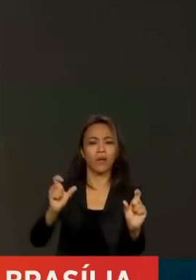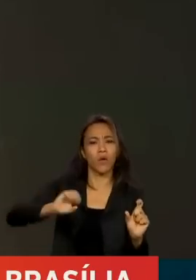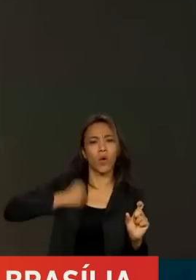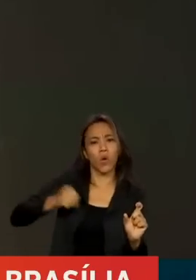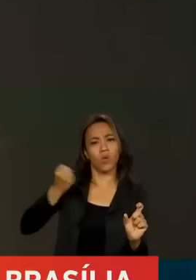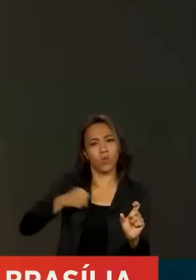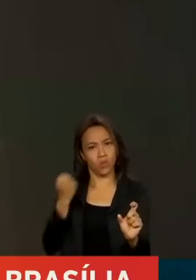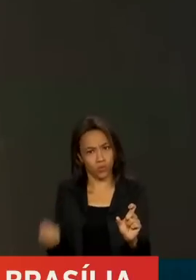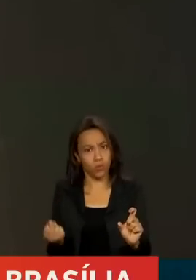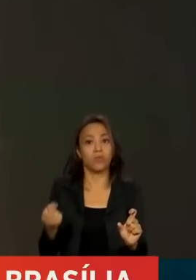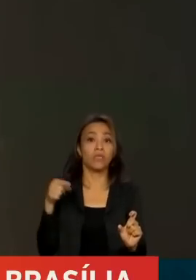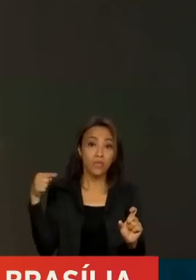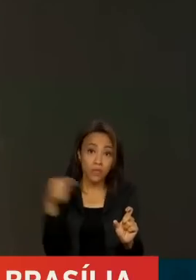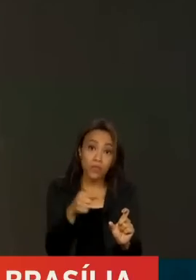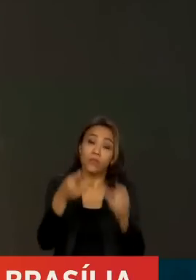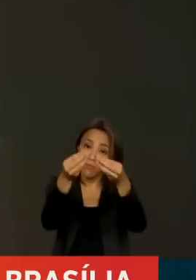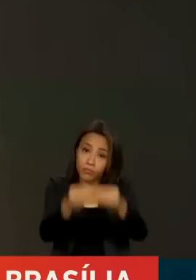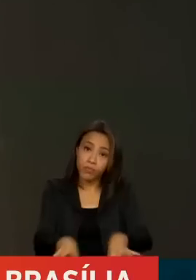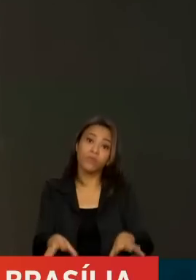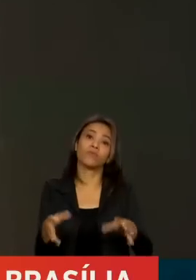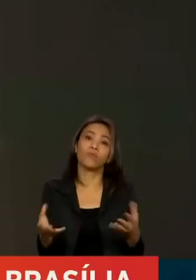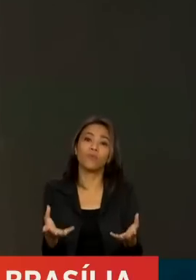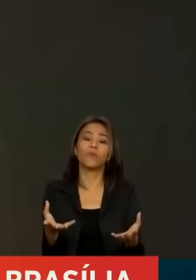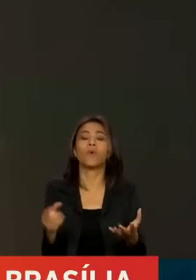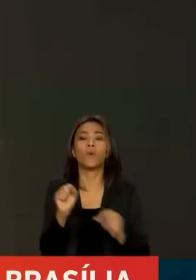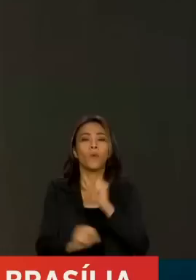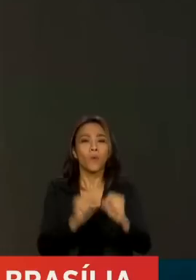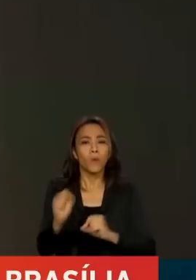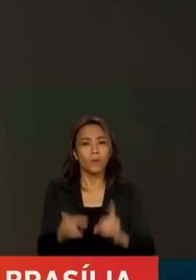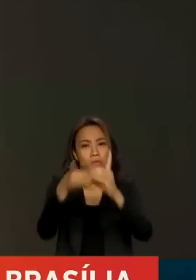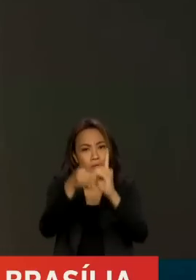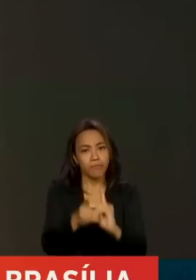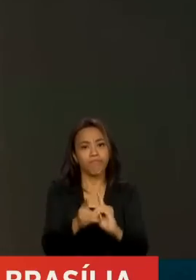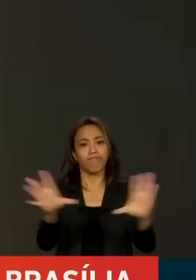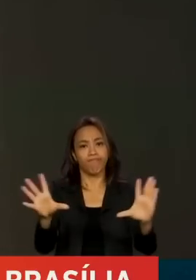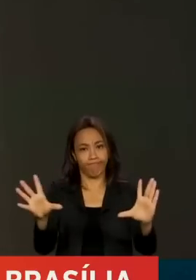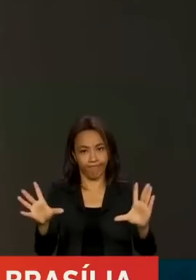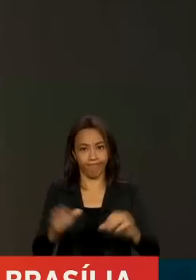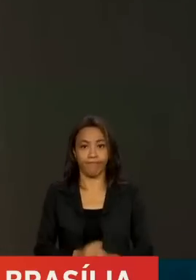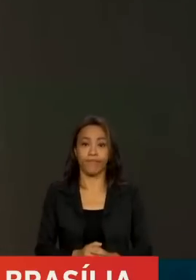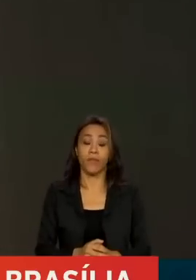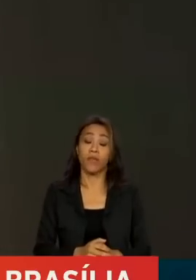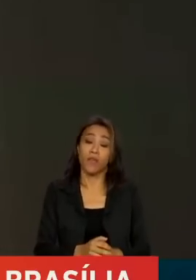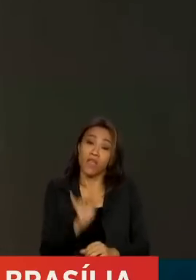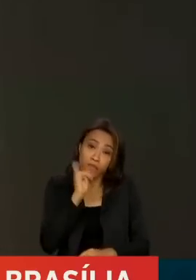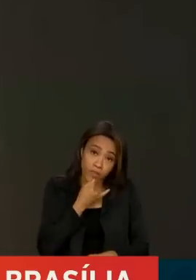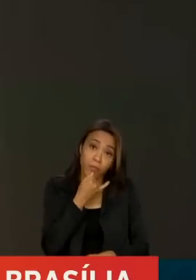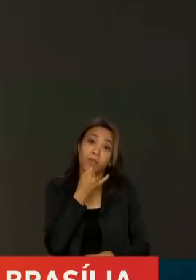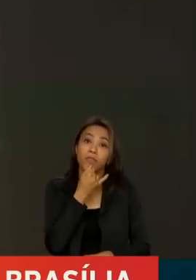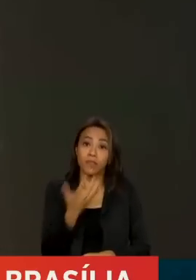tangíveis que ameaçaram o Edifício do Estado democrático de direito felizmente nossas instituições